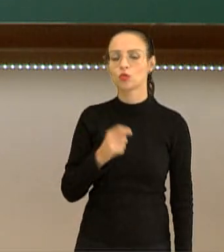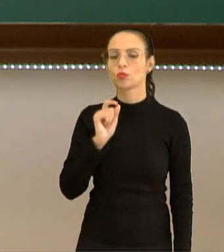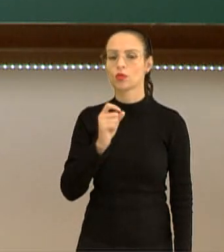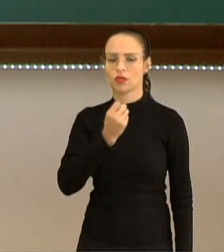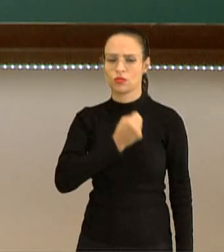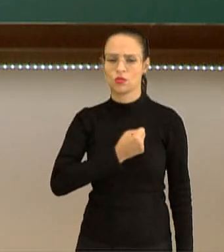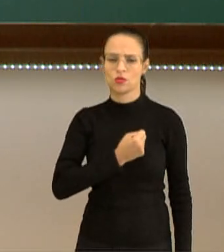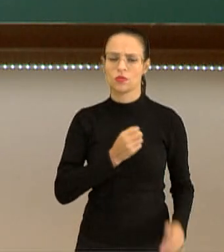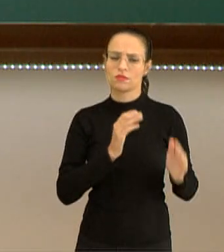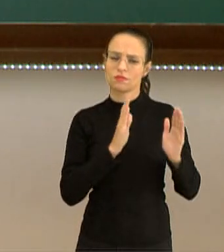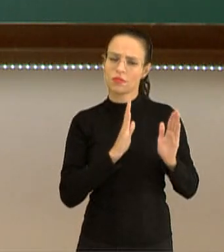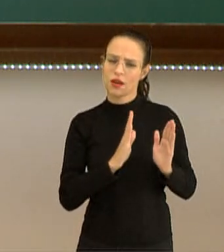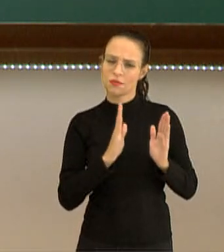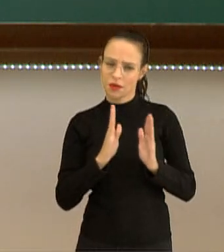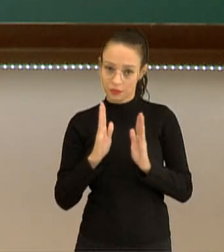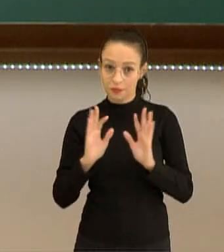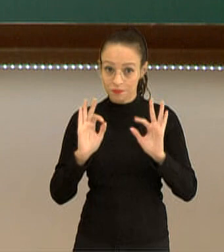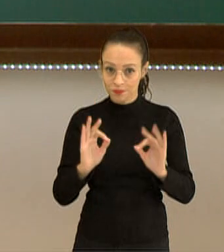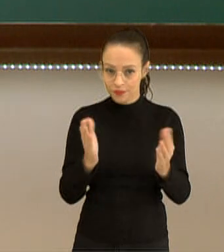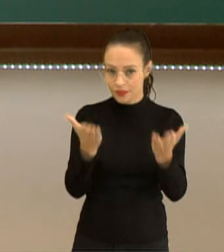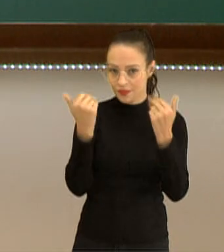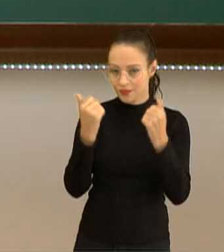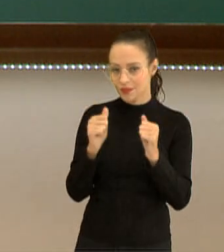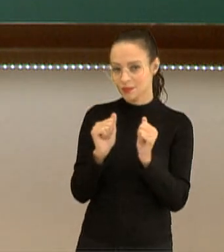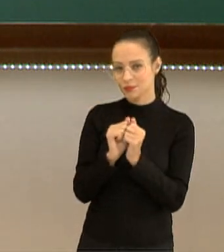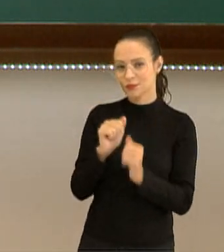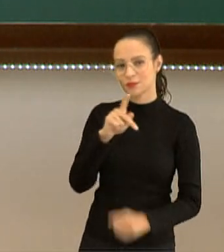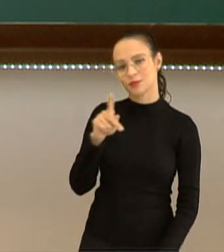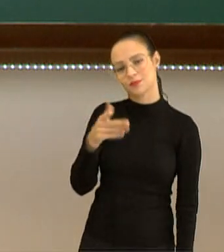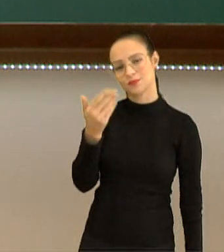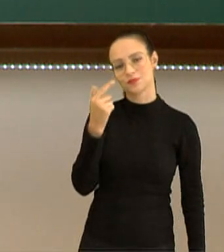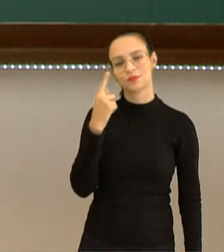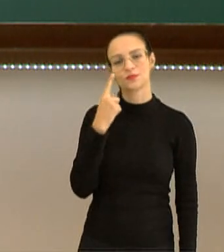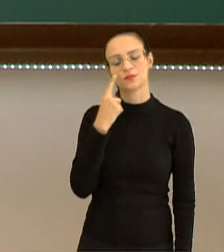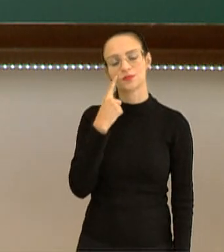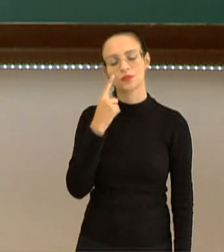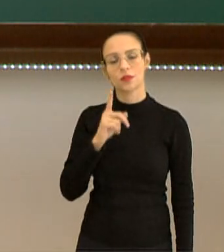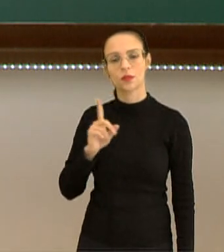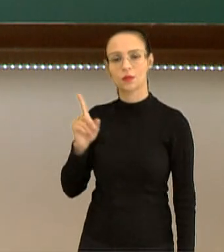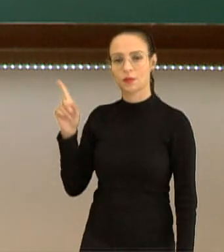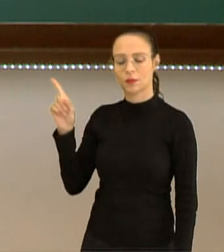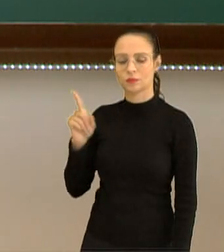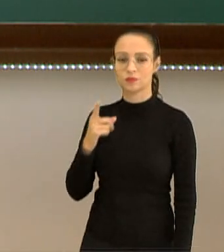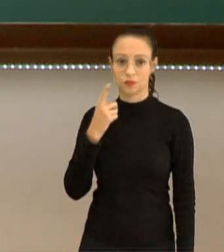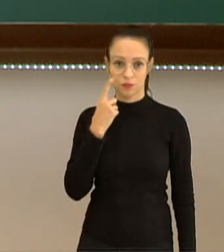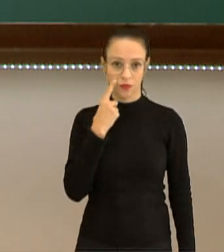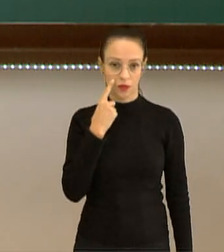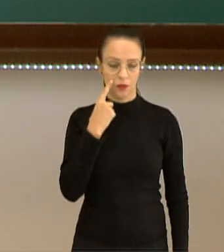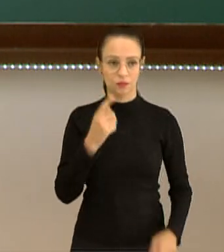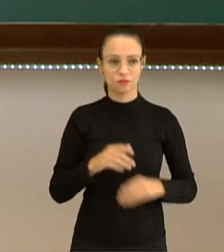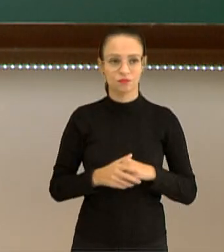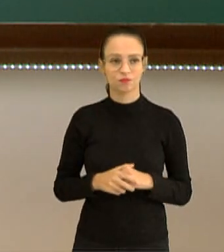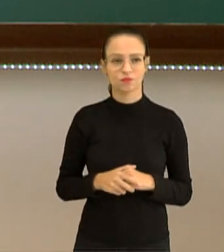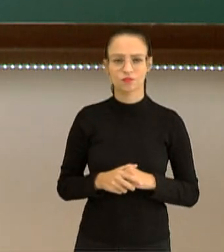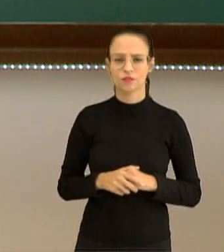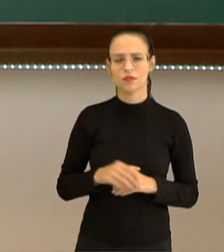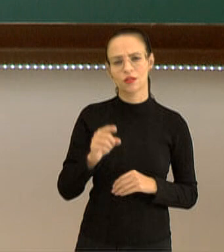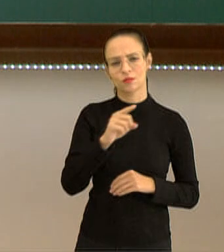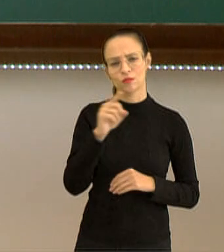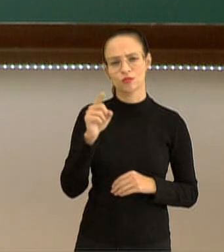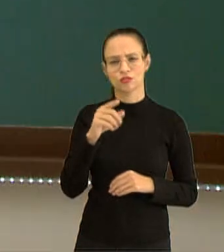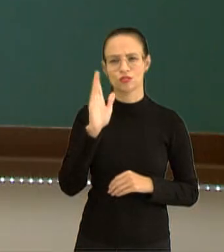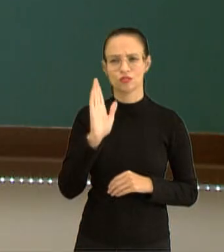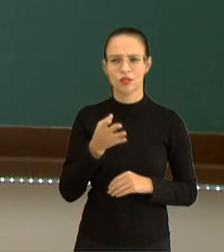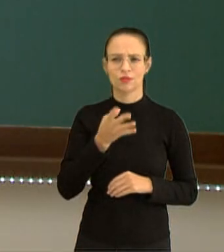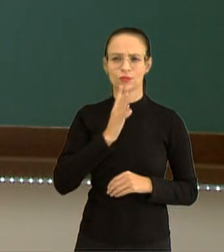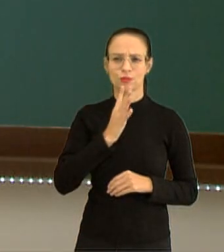intervalos. Isso mesmo. Bora lá com a professora? Então me acompanhe. Olha lá. Olha só, né? Você já ouviu falar de